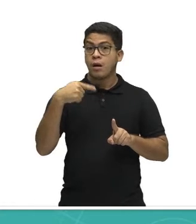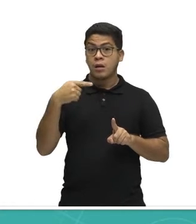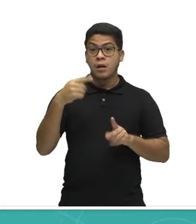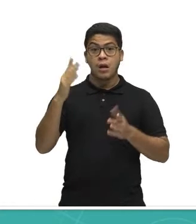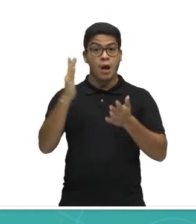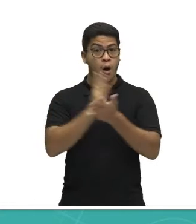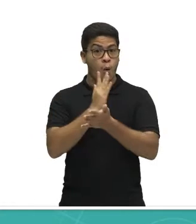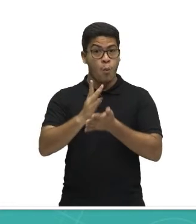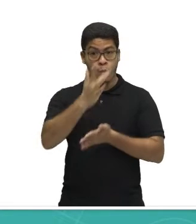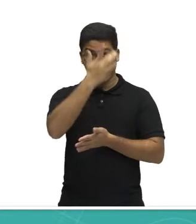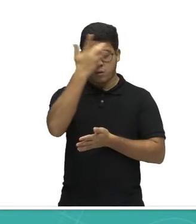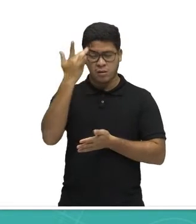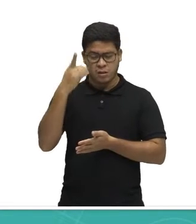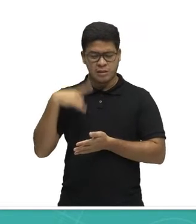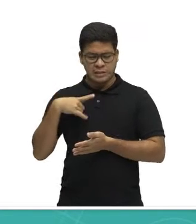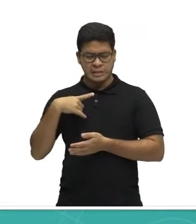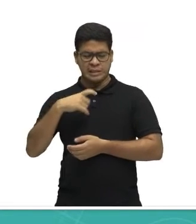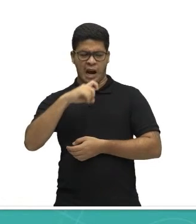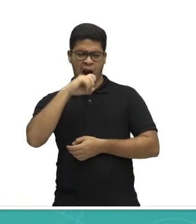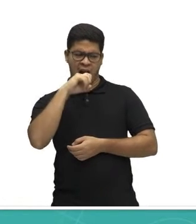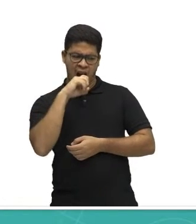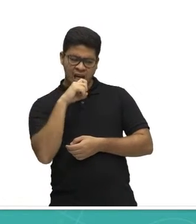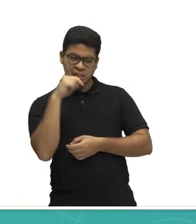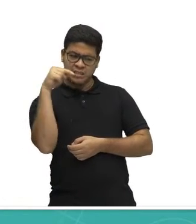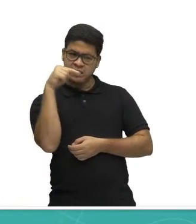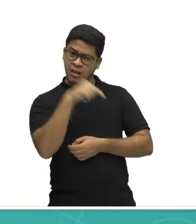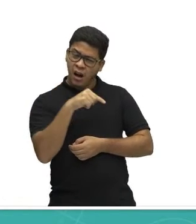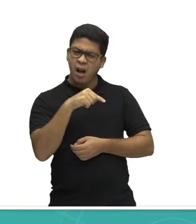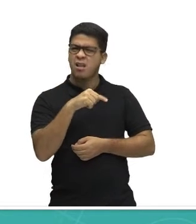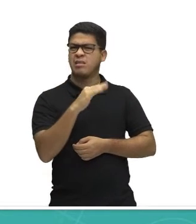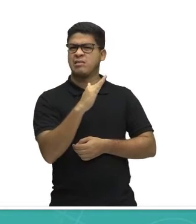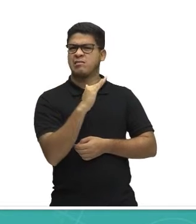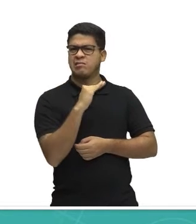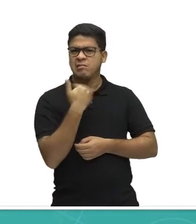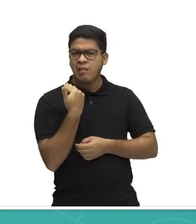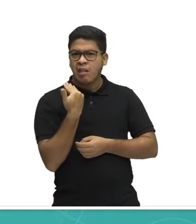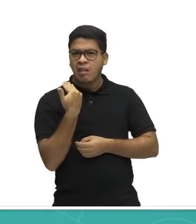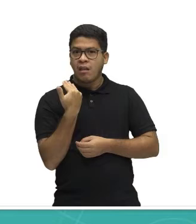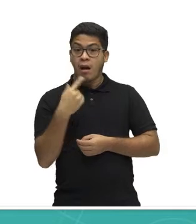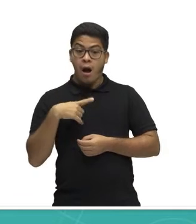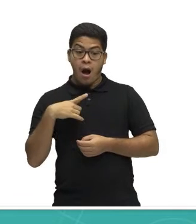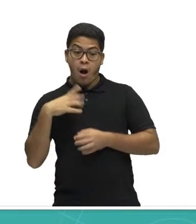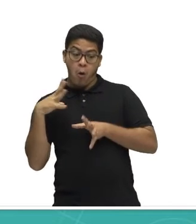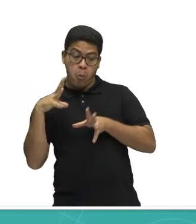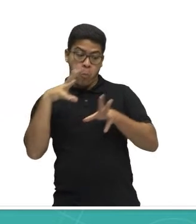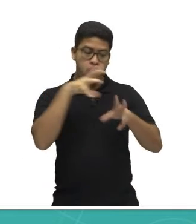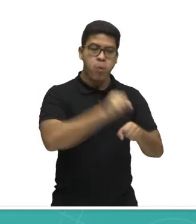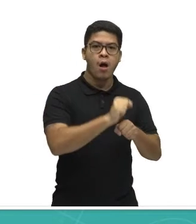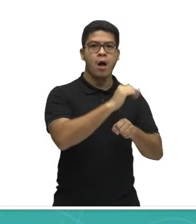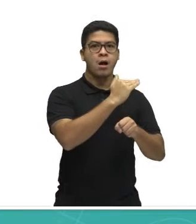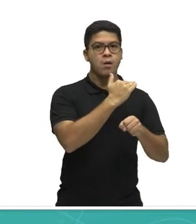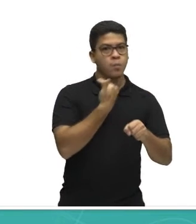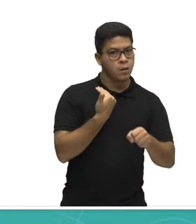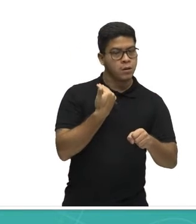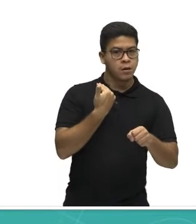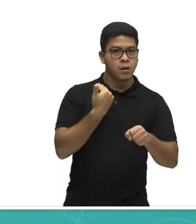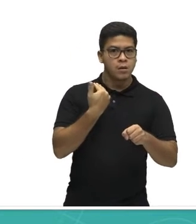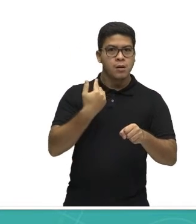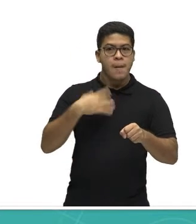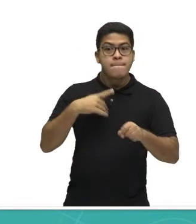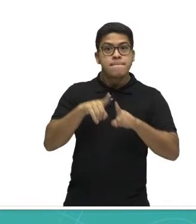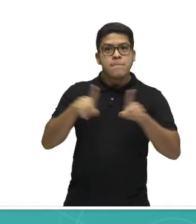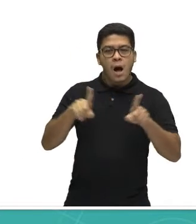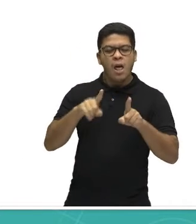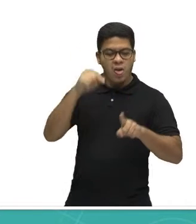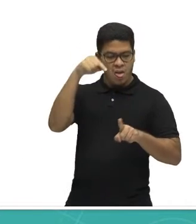assassiná-la. Só que a Iara era uma guerreira. Então, através da sua luta, ela conseguiu, escapar